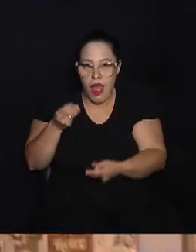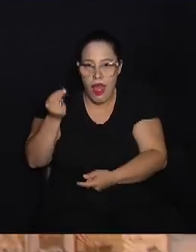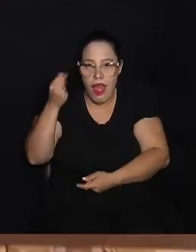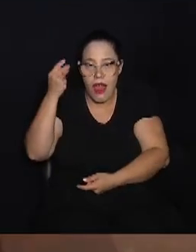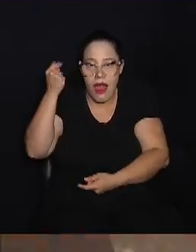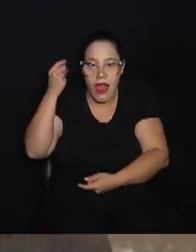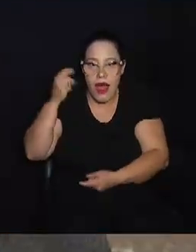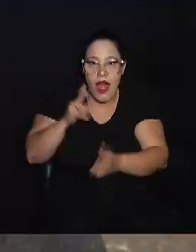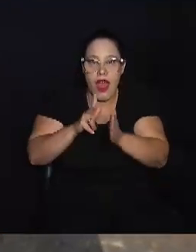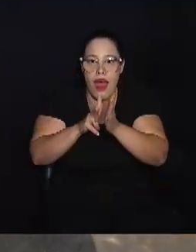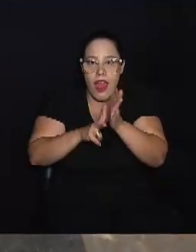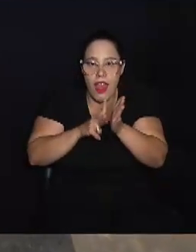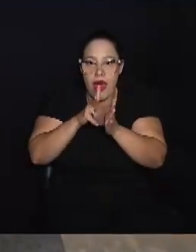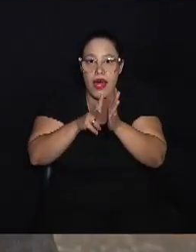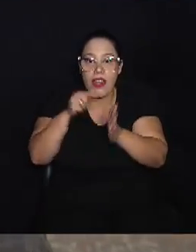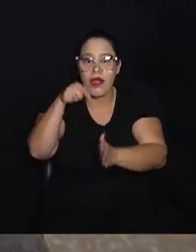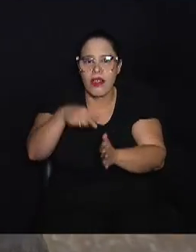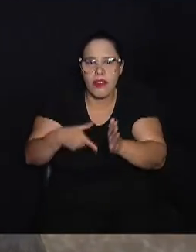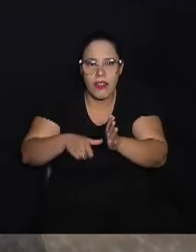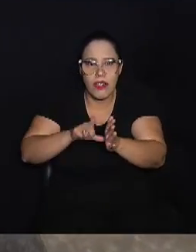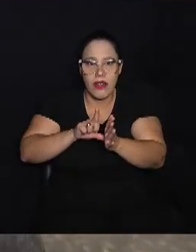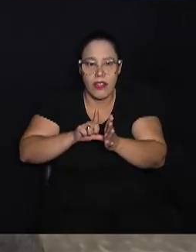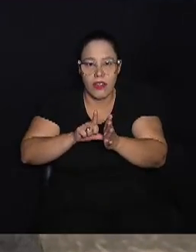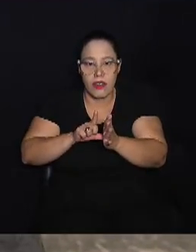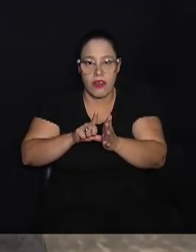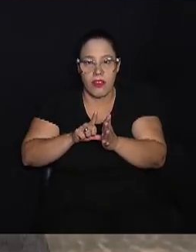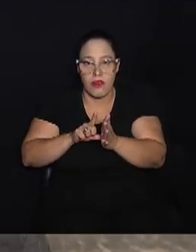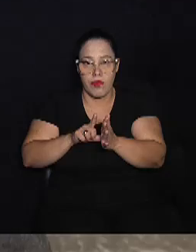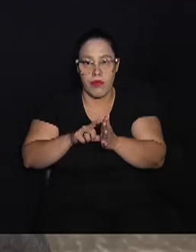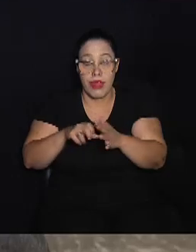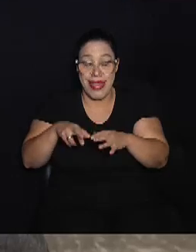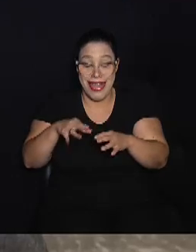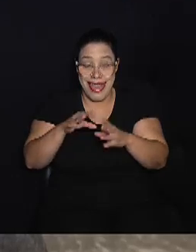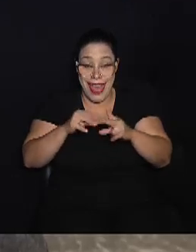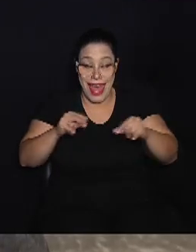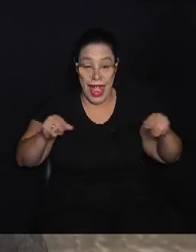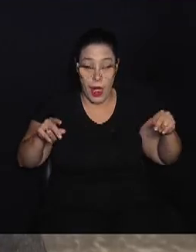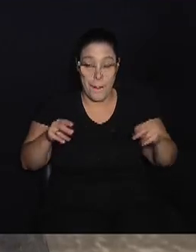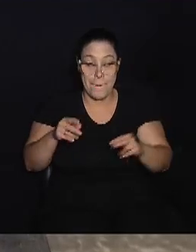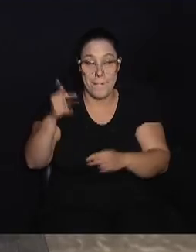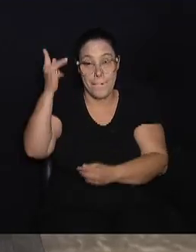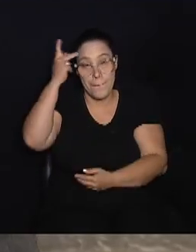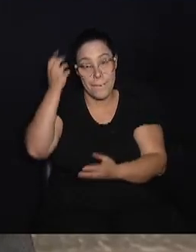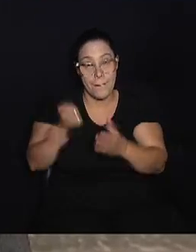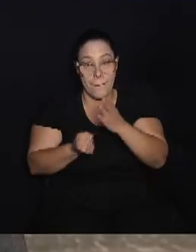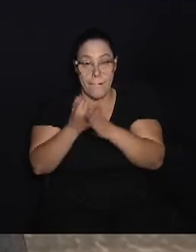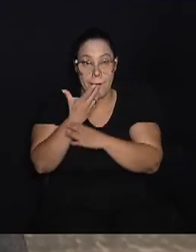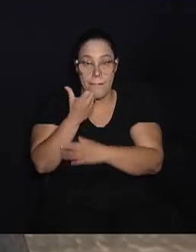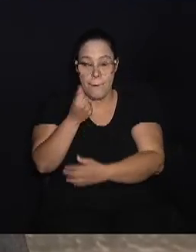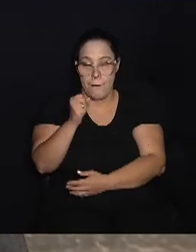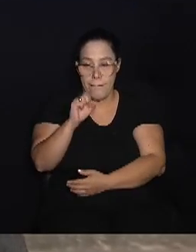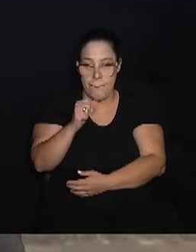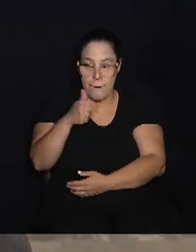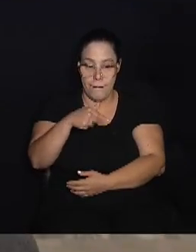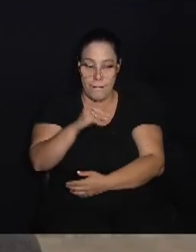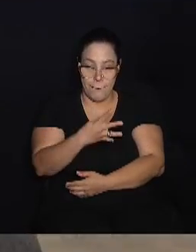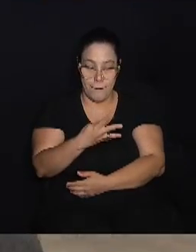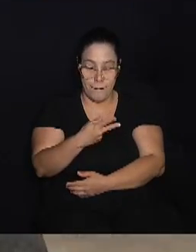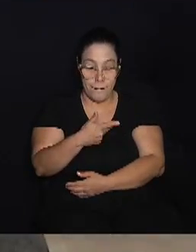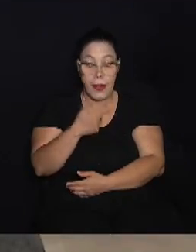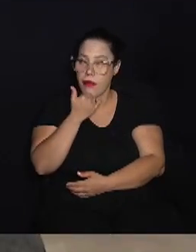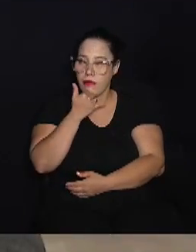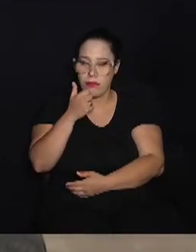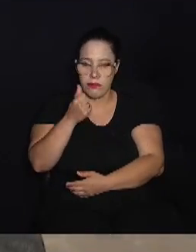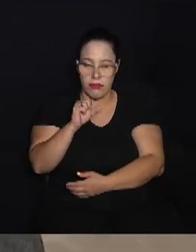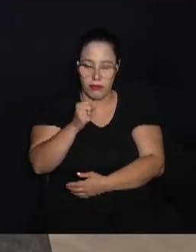da ferrovia. Aqui era a antiga Companhia de Estrada de Ferro Paulista. Ela surge em 1872. Para vocês terem